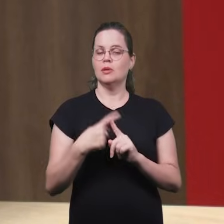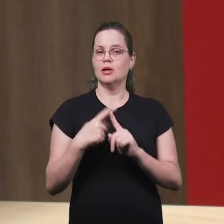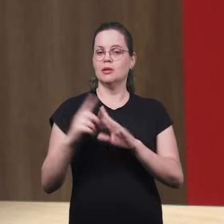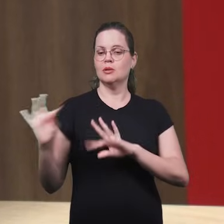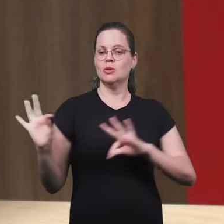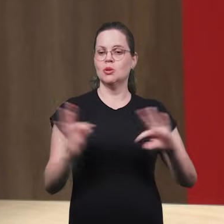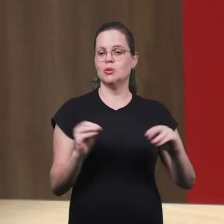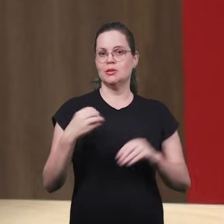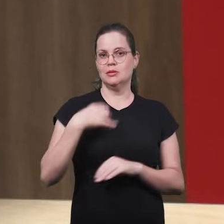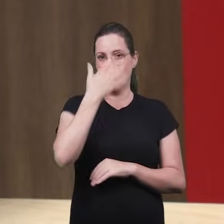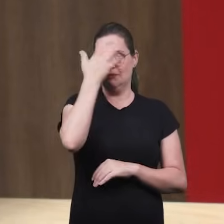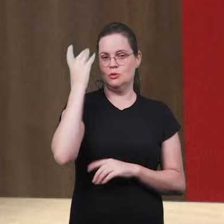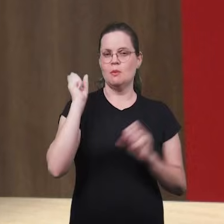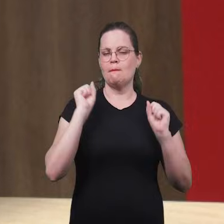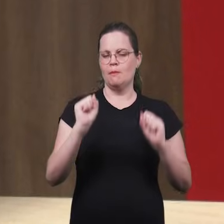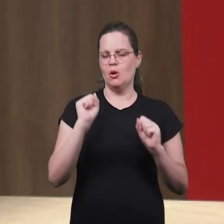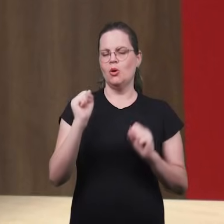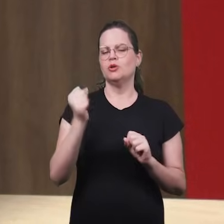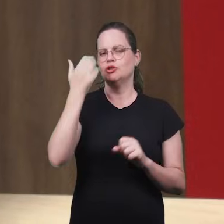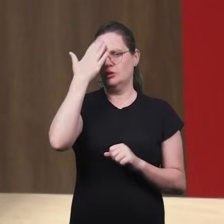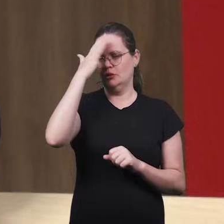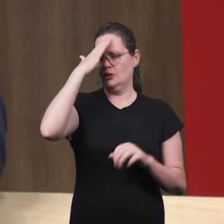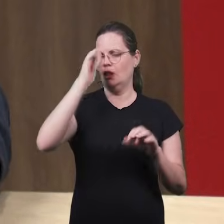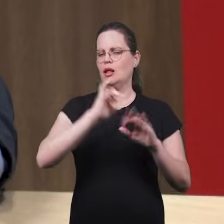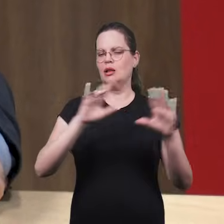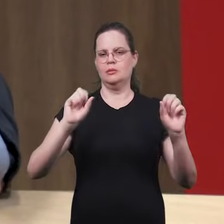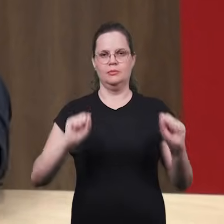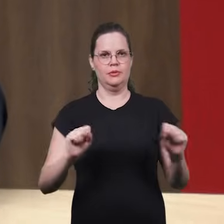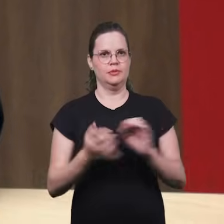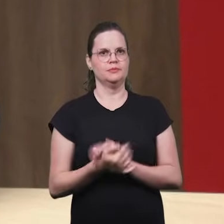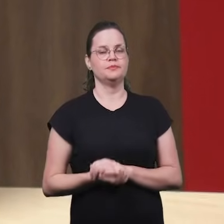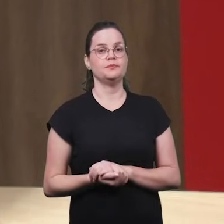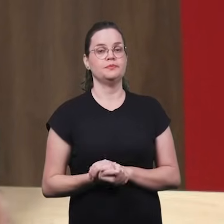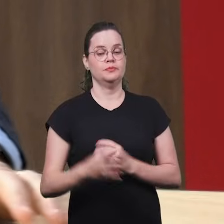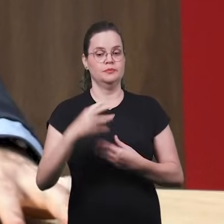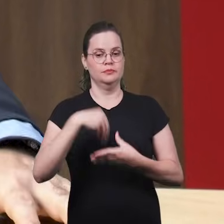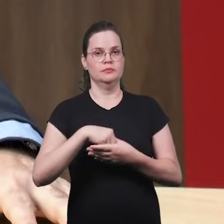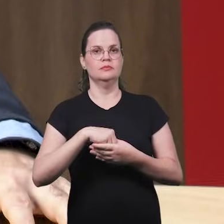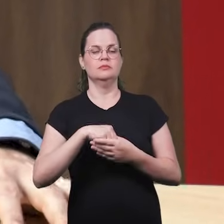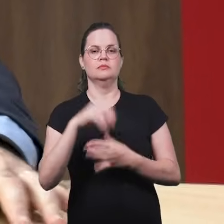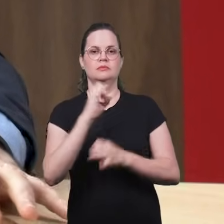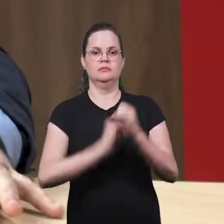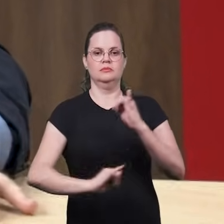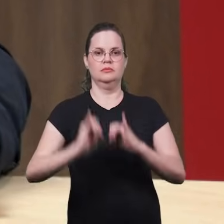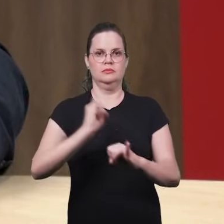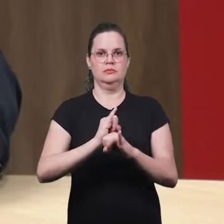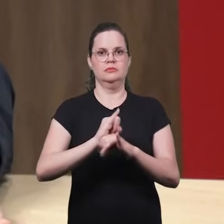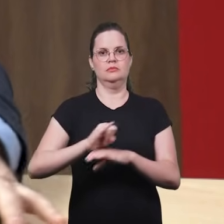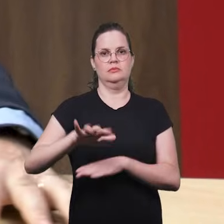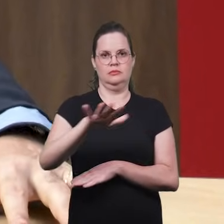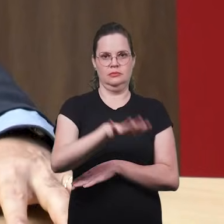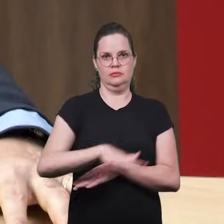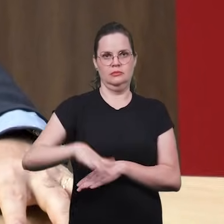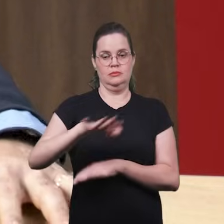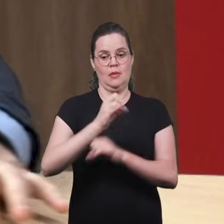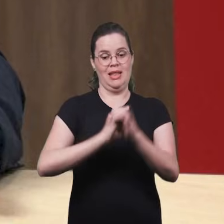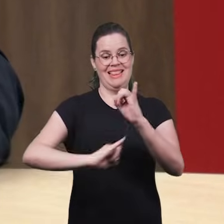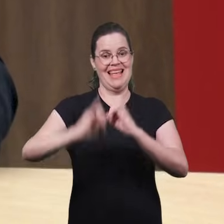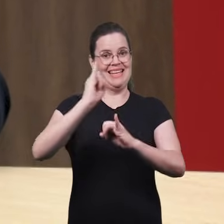ter essa compreensão. Nós temos na internet, no ambiente da